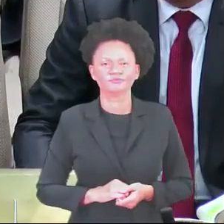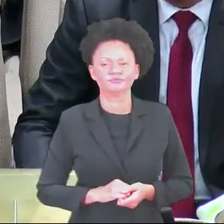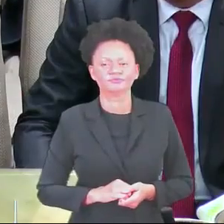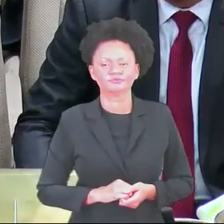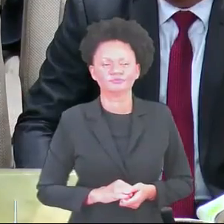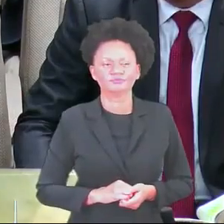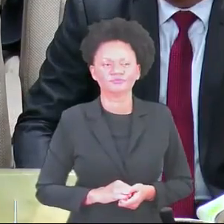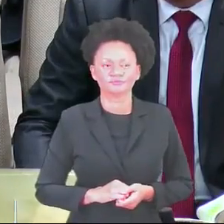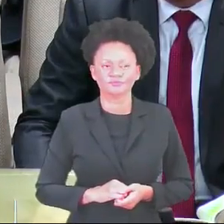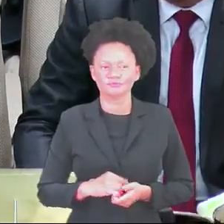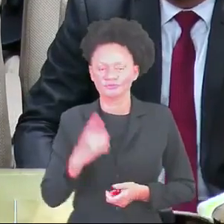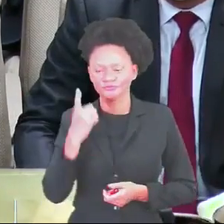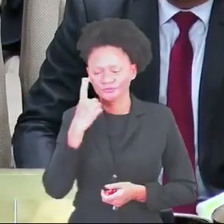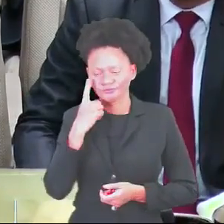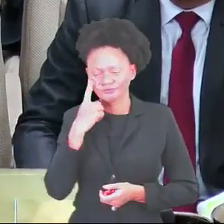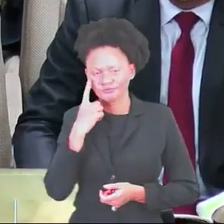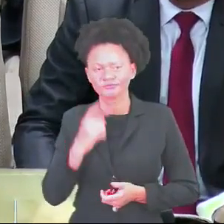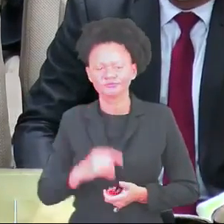Deixa eu